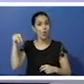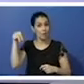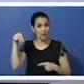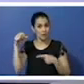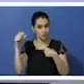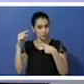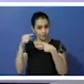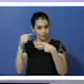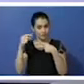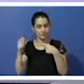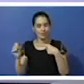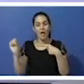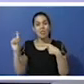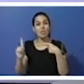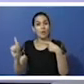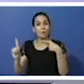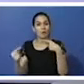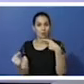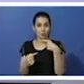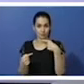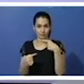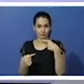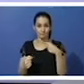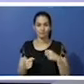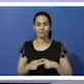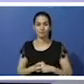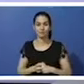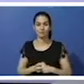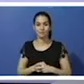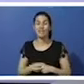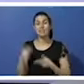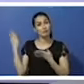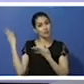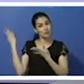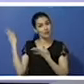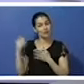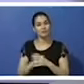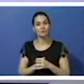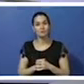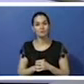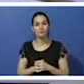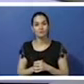o denominador é a parte de baixo da fração. Neste caso aqui,